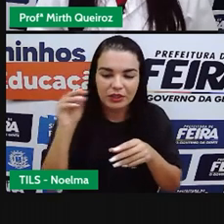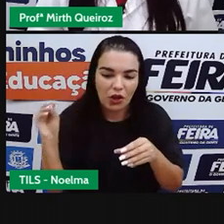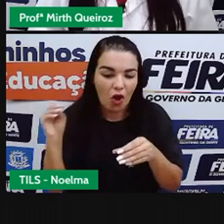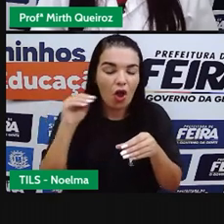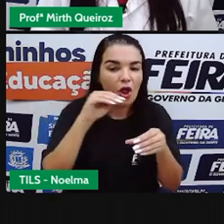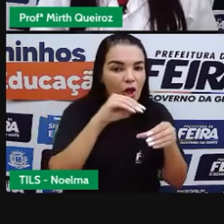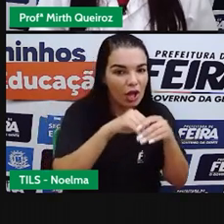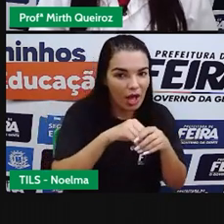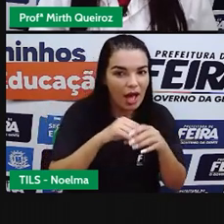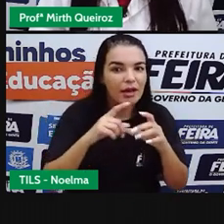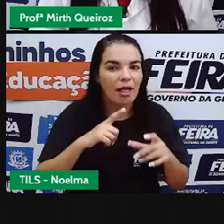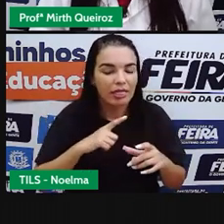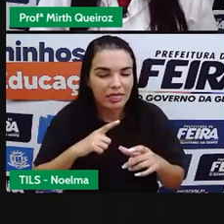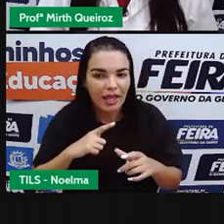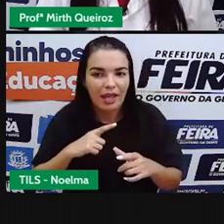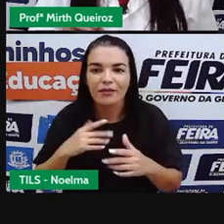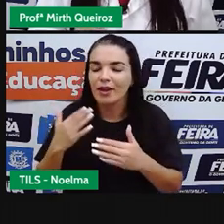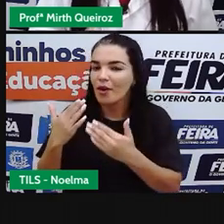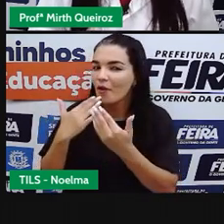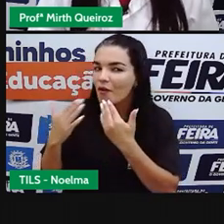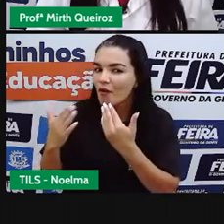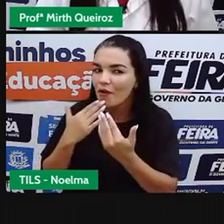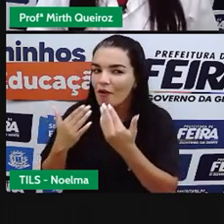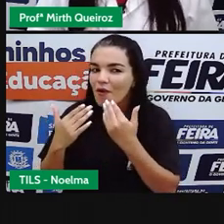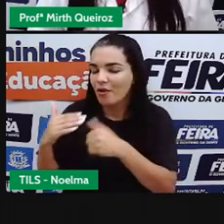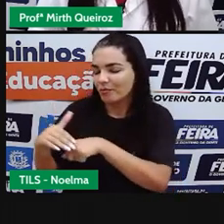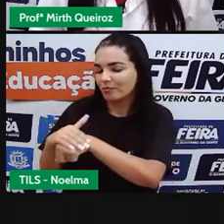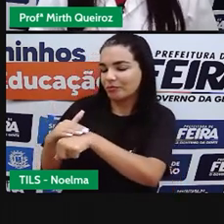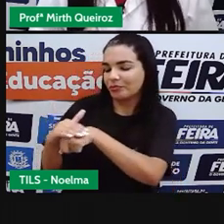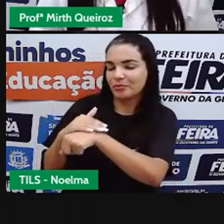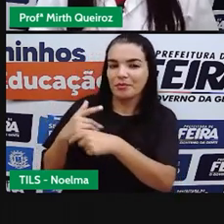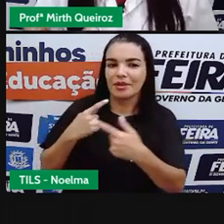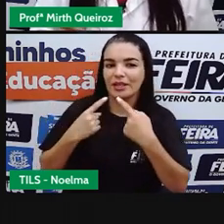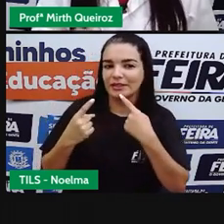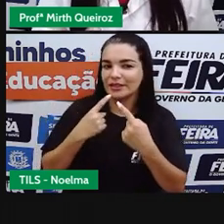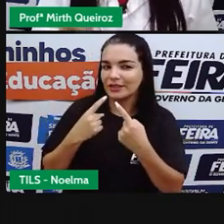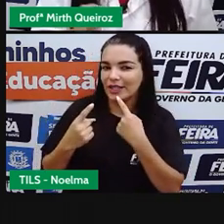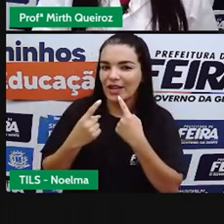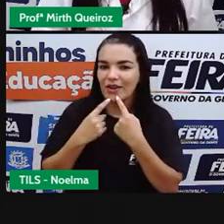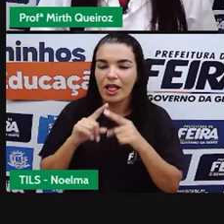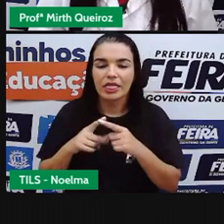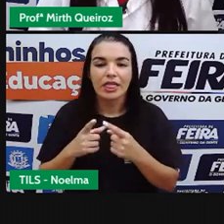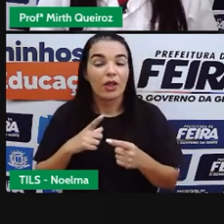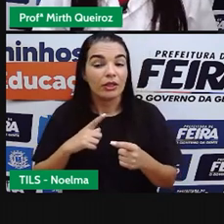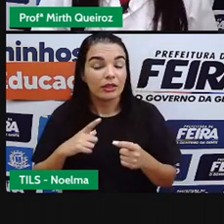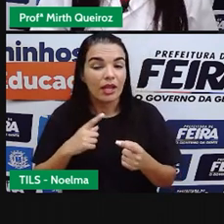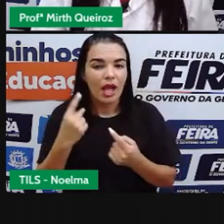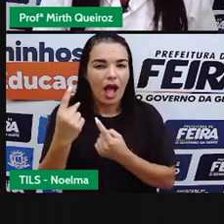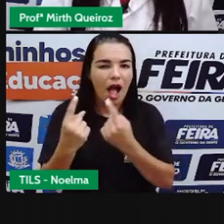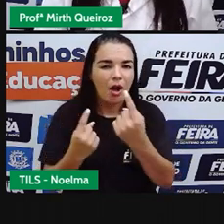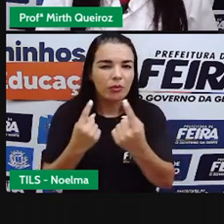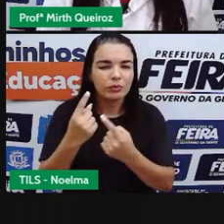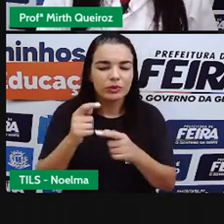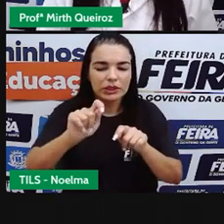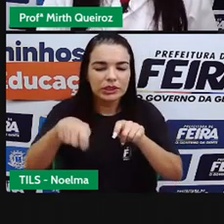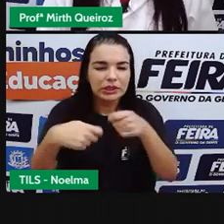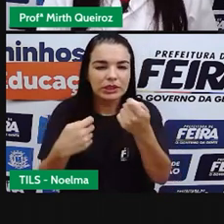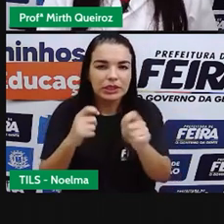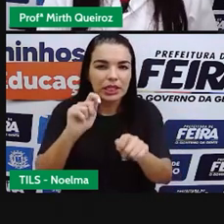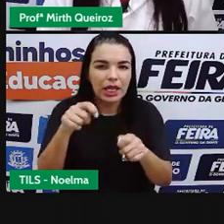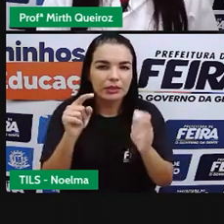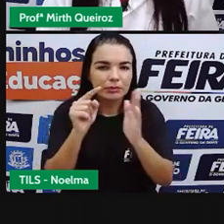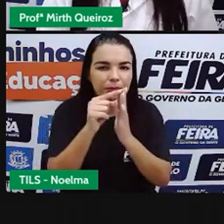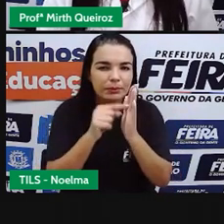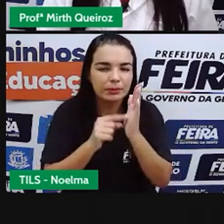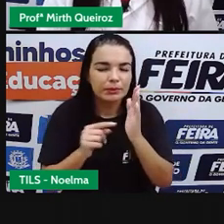deve ter havido diálogos, né? E nesse diálogo aí, tem alguns pontos que a gente faz a